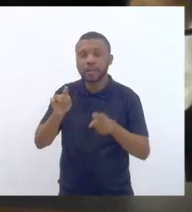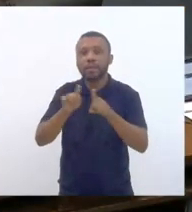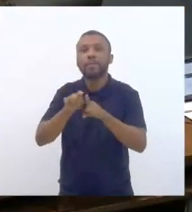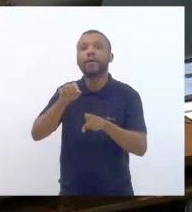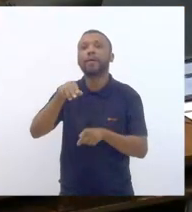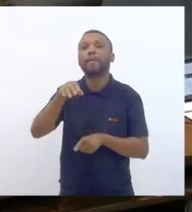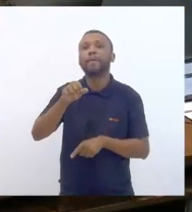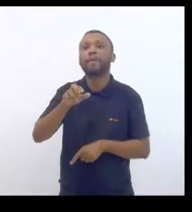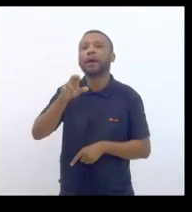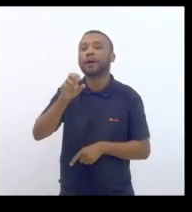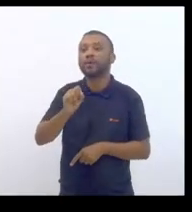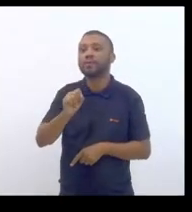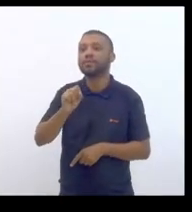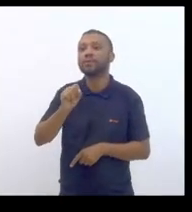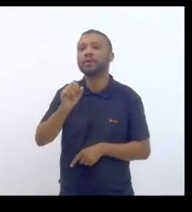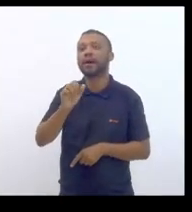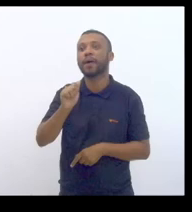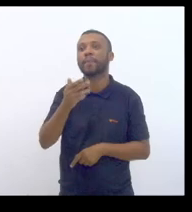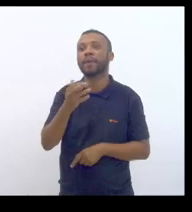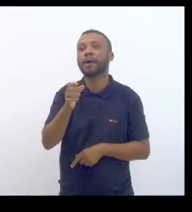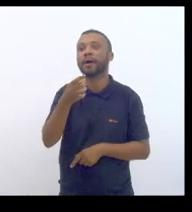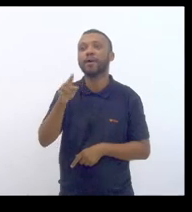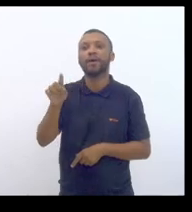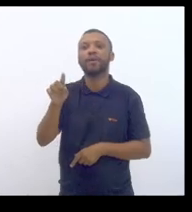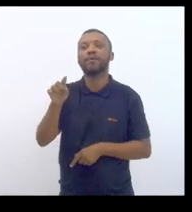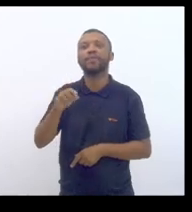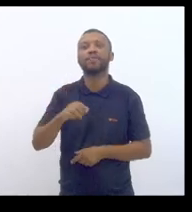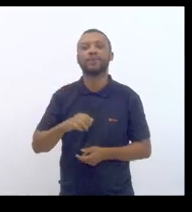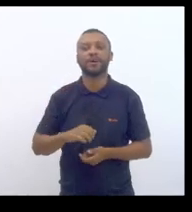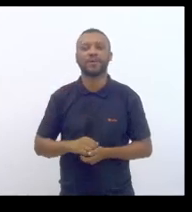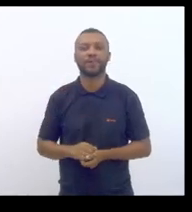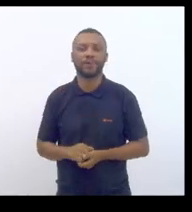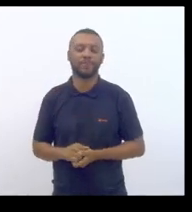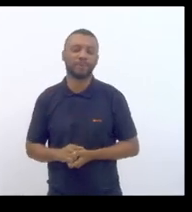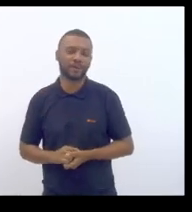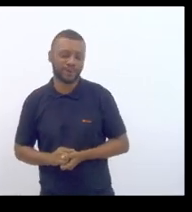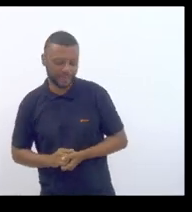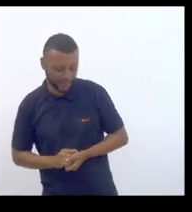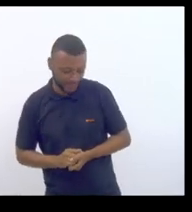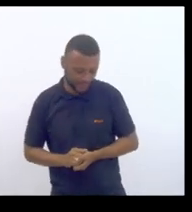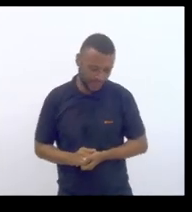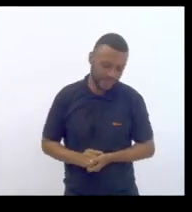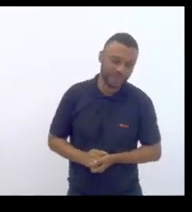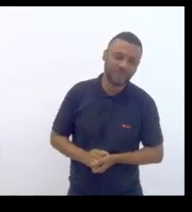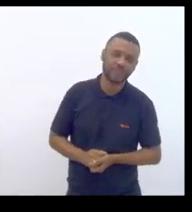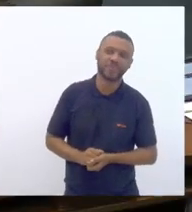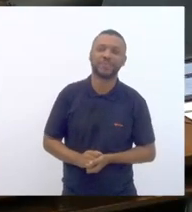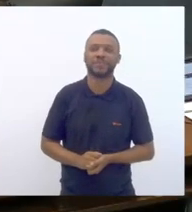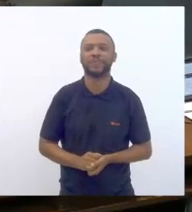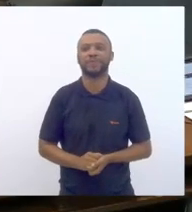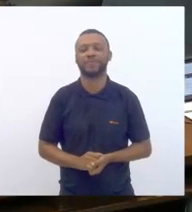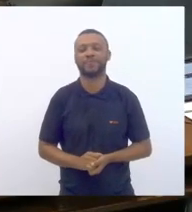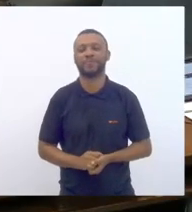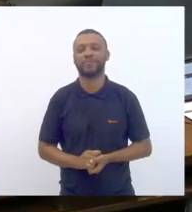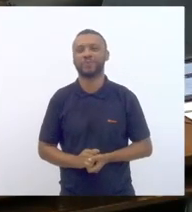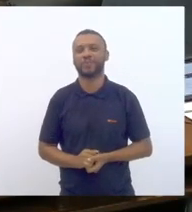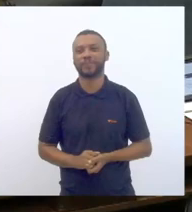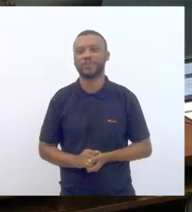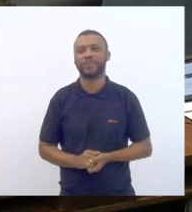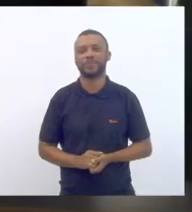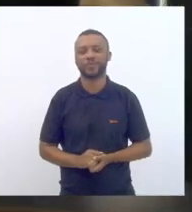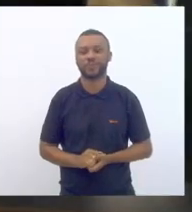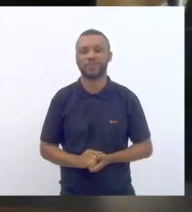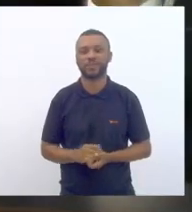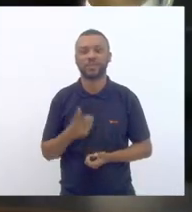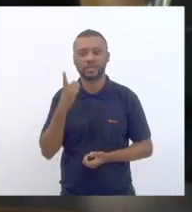vota sim. Também estou com problema aqui no meu áudio. Marcos Abraão vota sim.